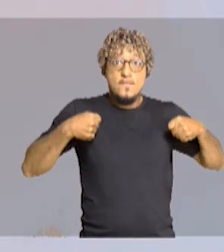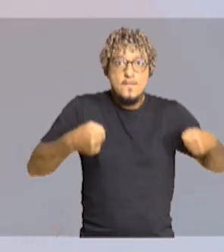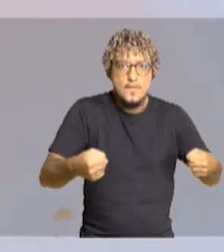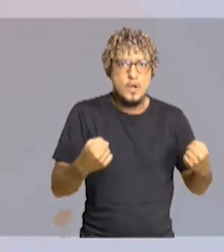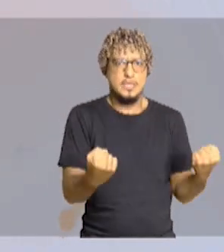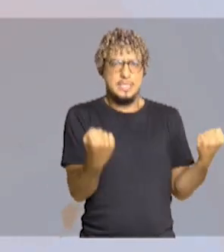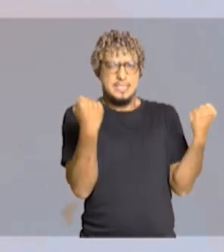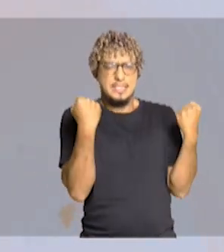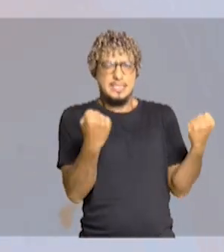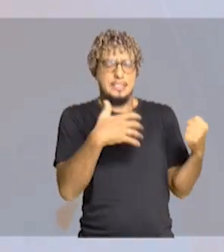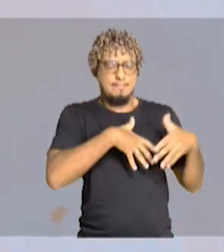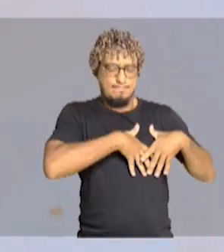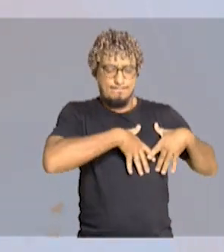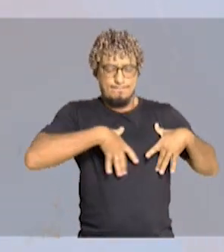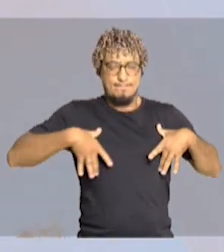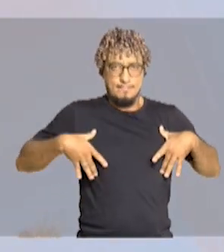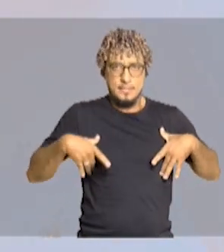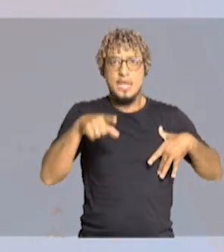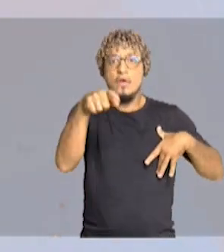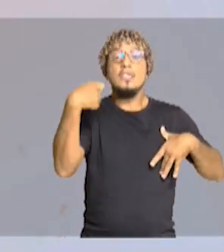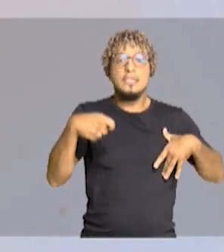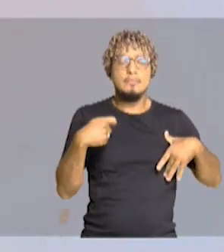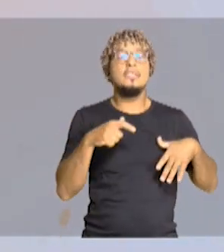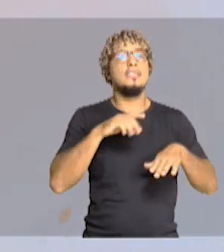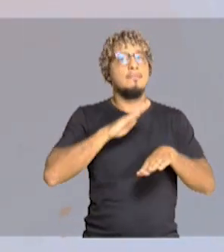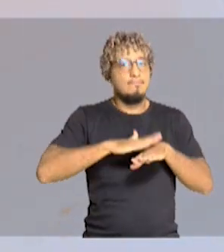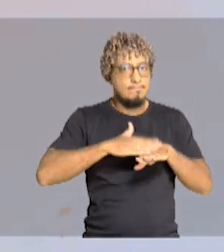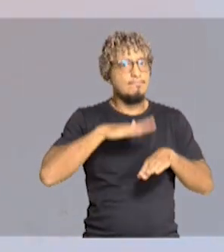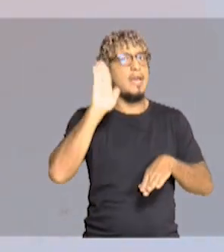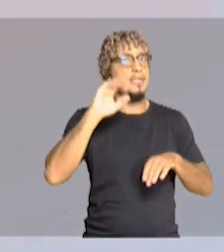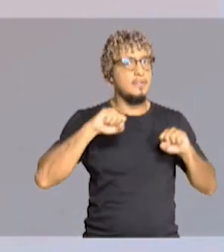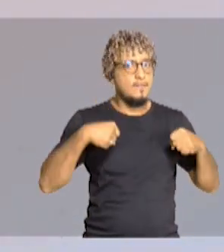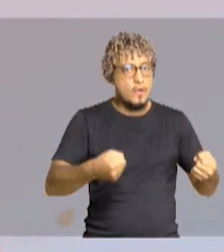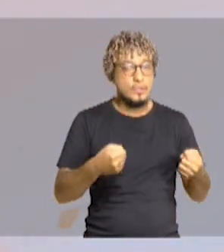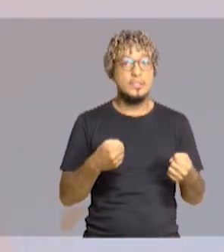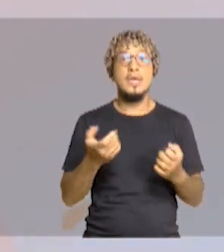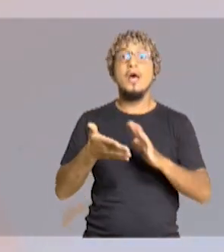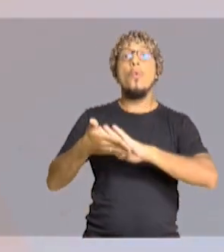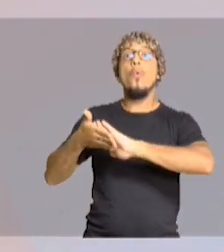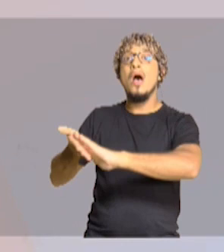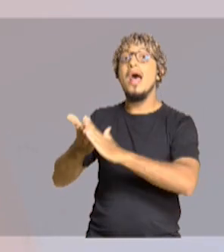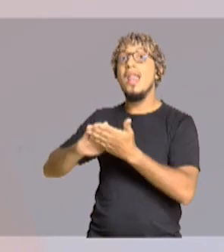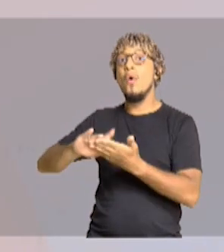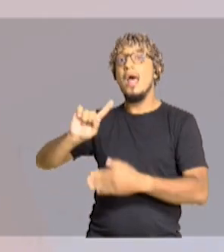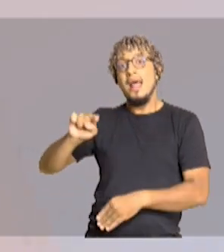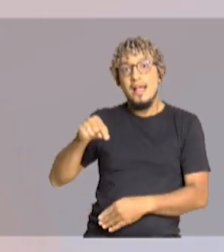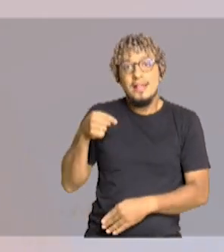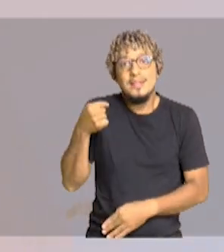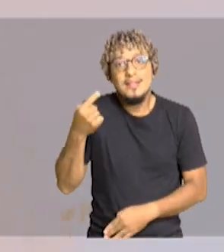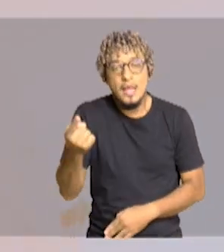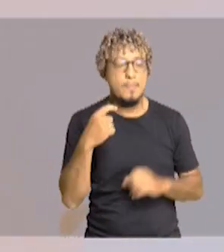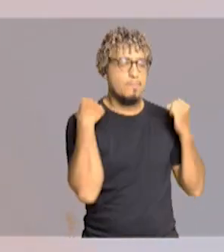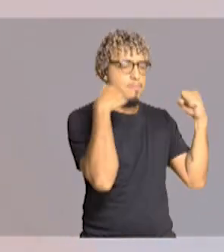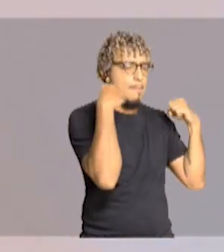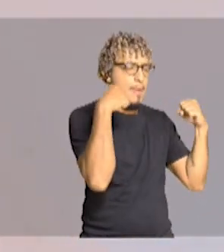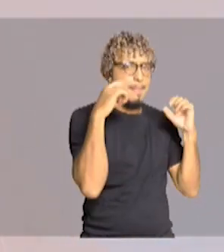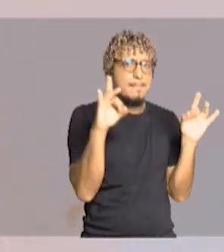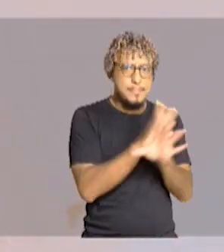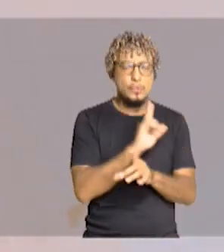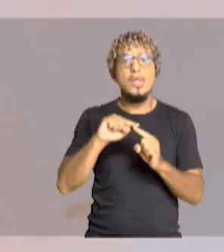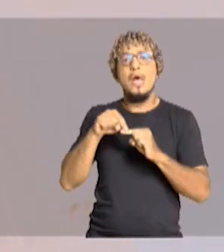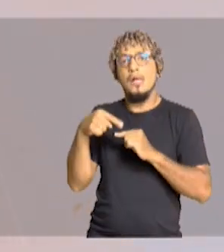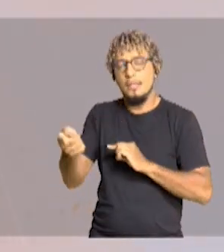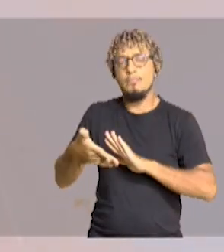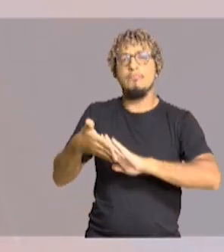nos músculos do peito você vai aquecer fazendo força o alongamento ele vem pós a sessão de musculação